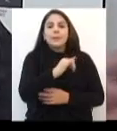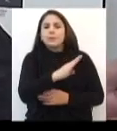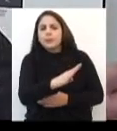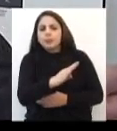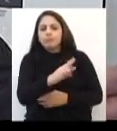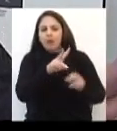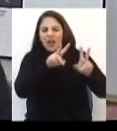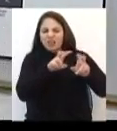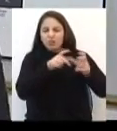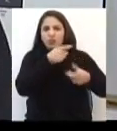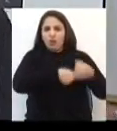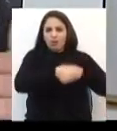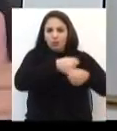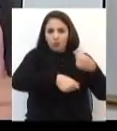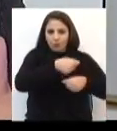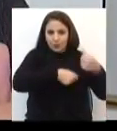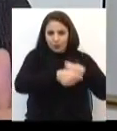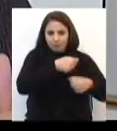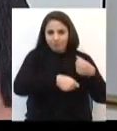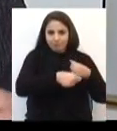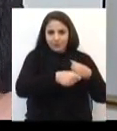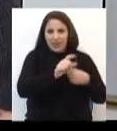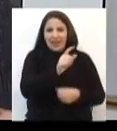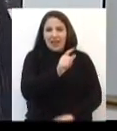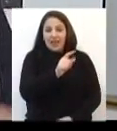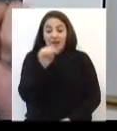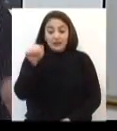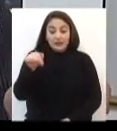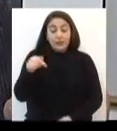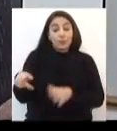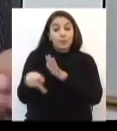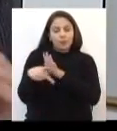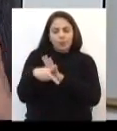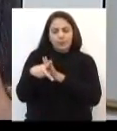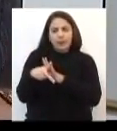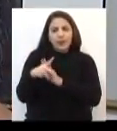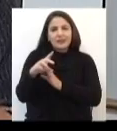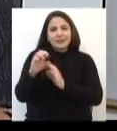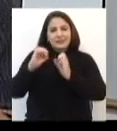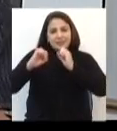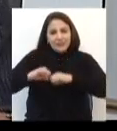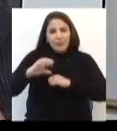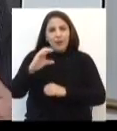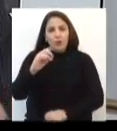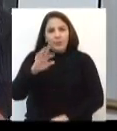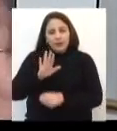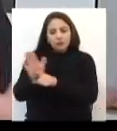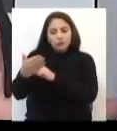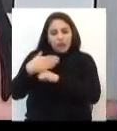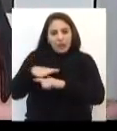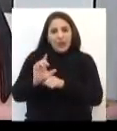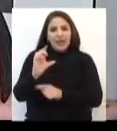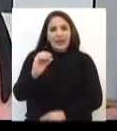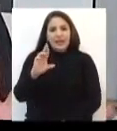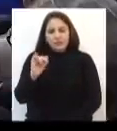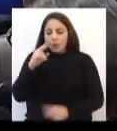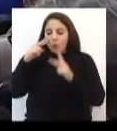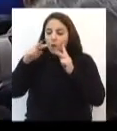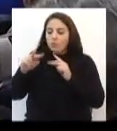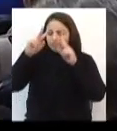partir do econômico. O sistema cooperativo de crédito ele vem olhar a partir do ser humano, ele vem desenvolver o ser humano. Então esse é um